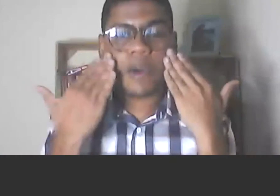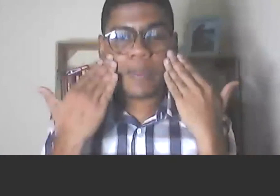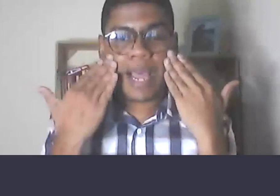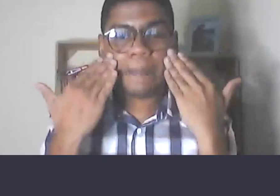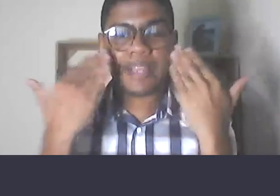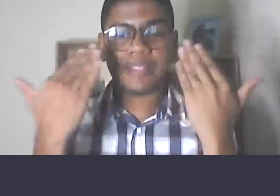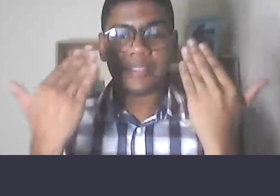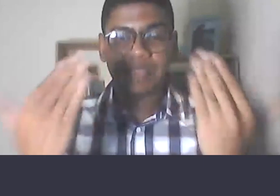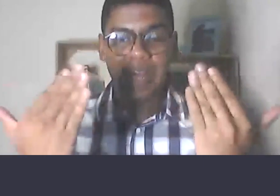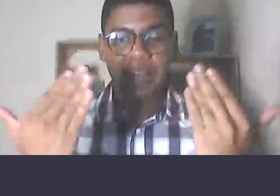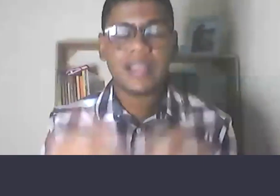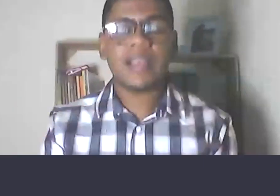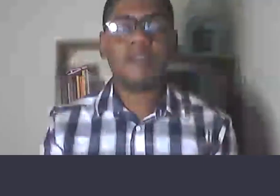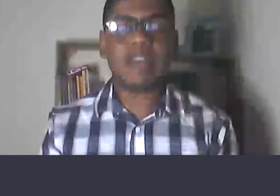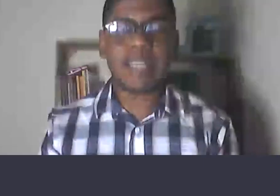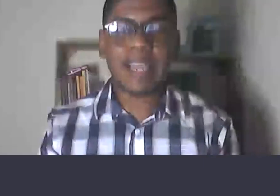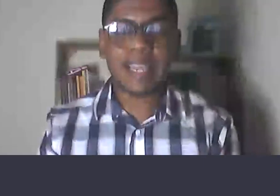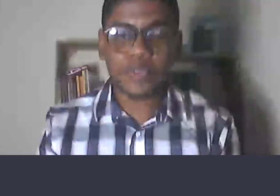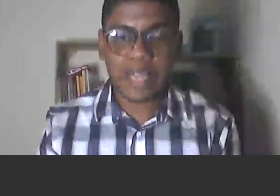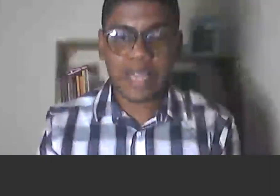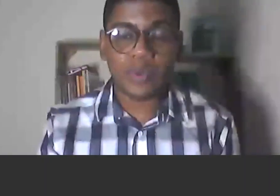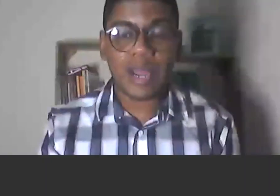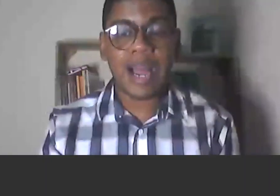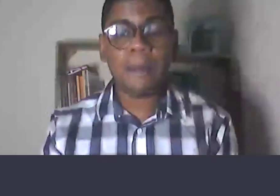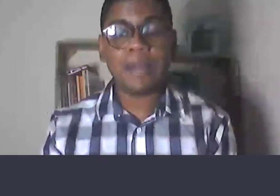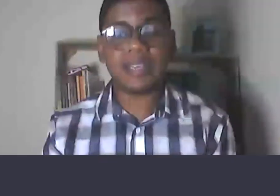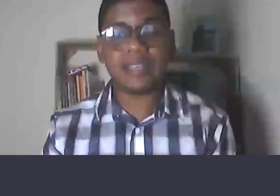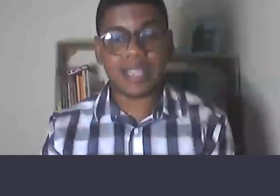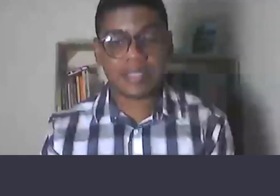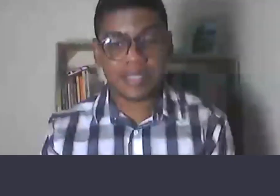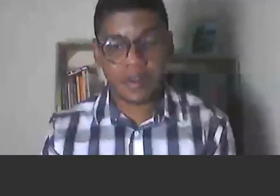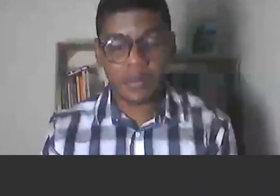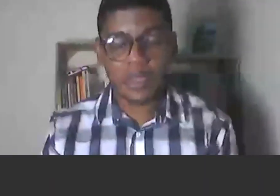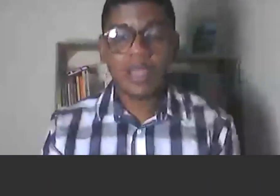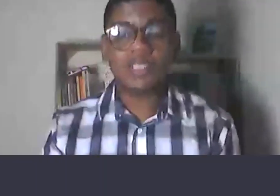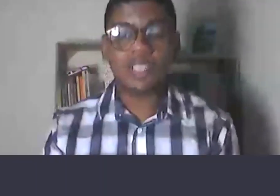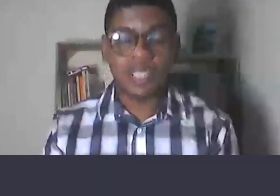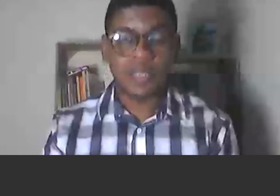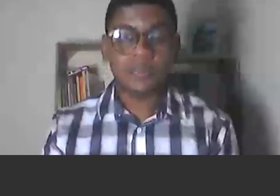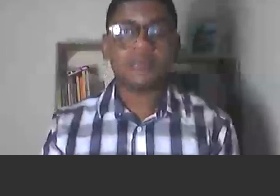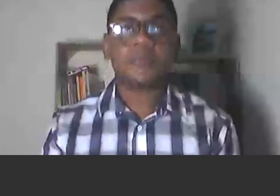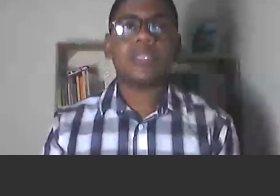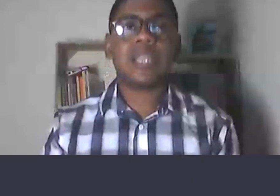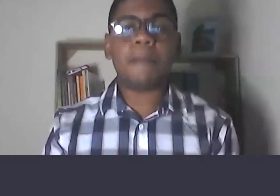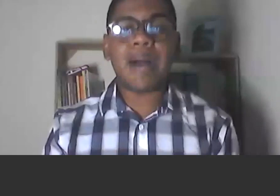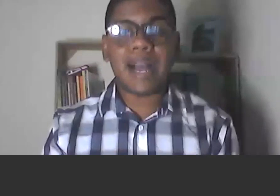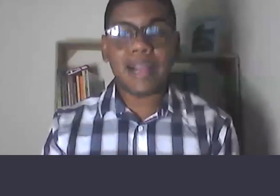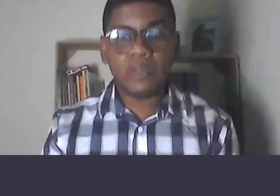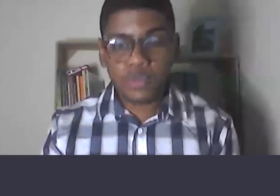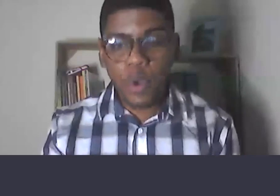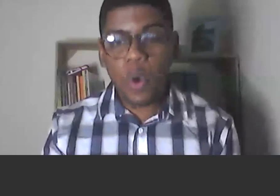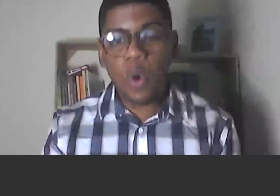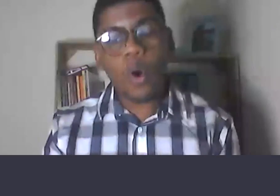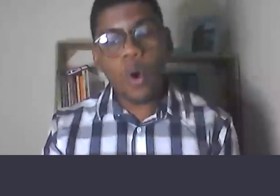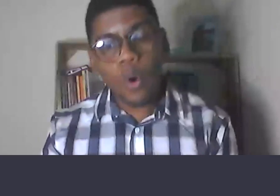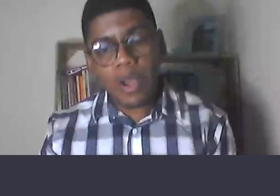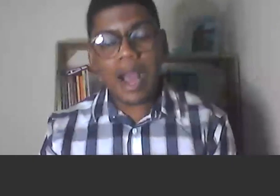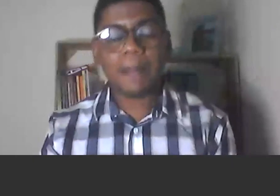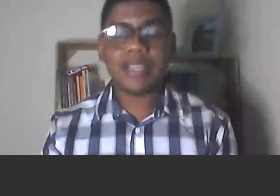Esse sinal para apresentar vai estar relacionado à apresentação de